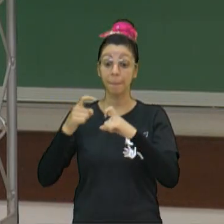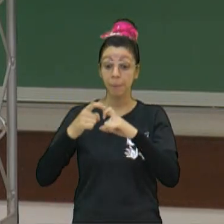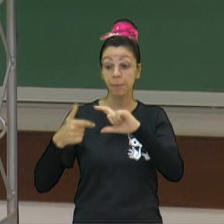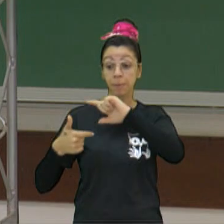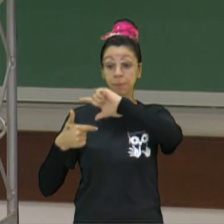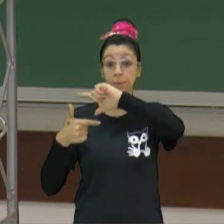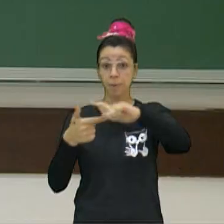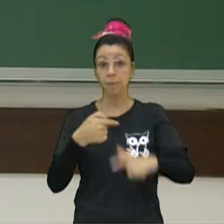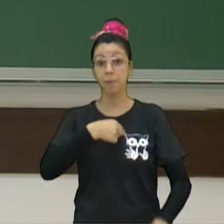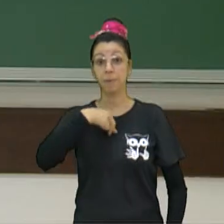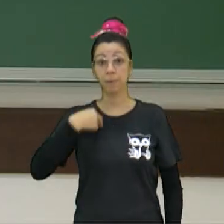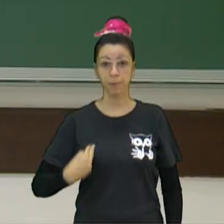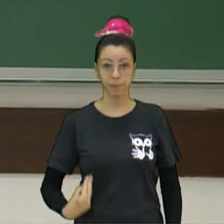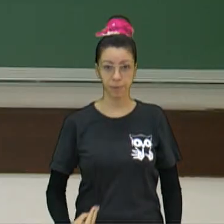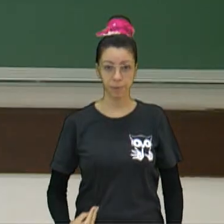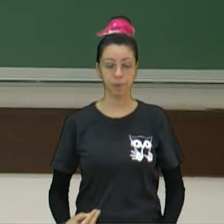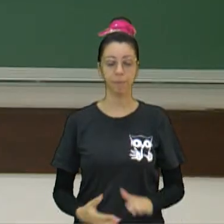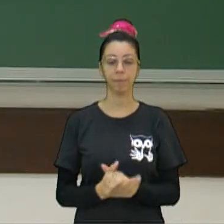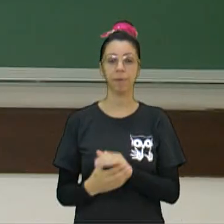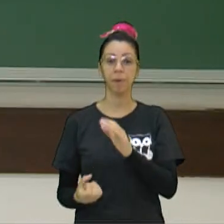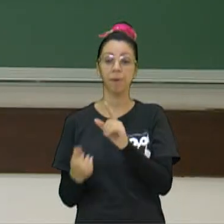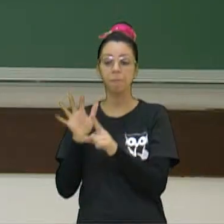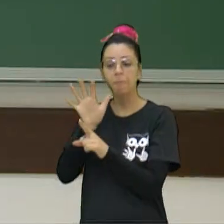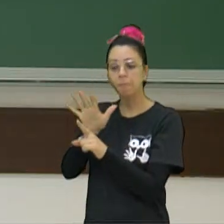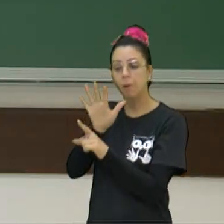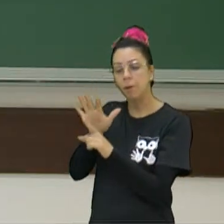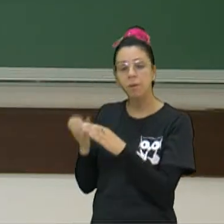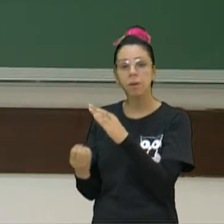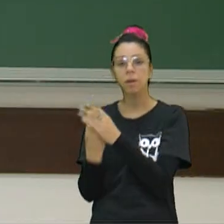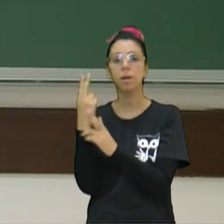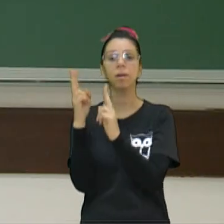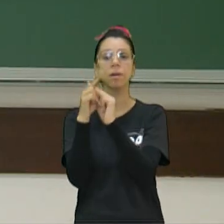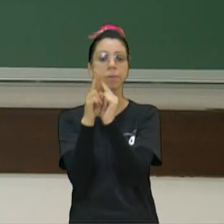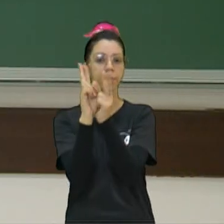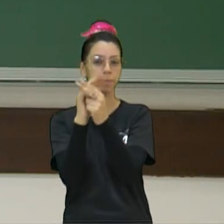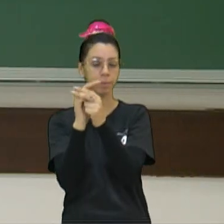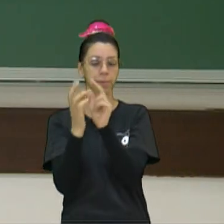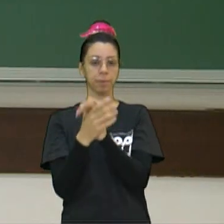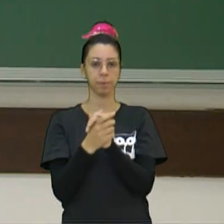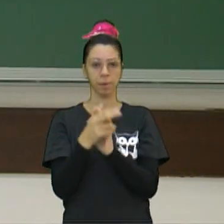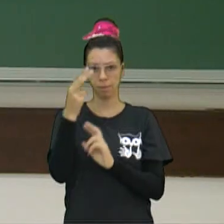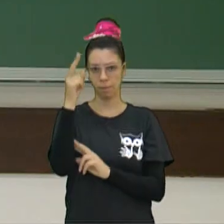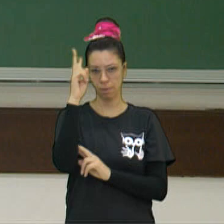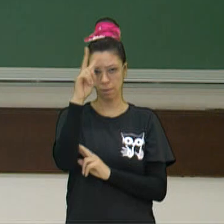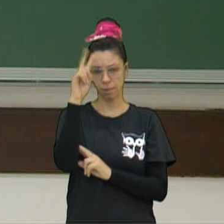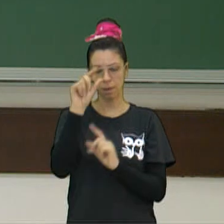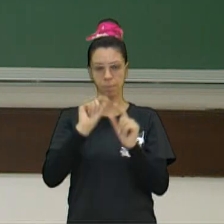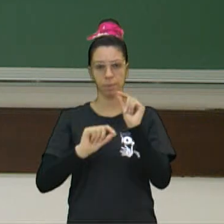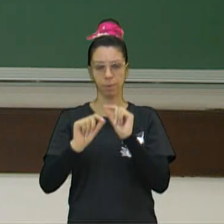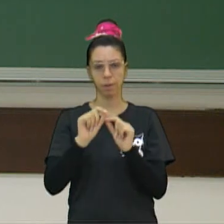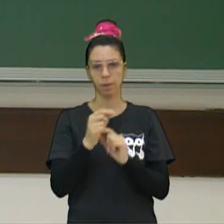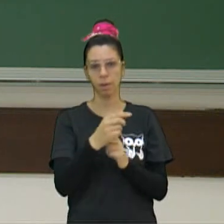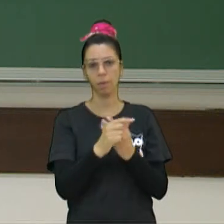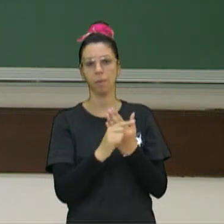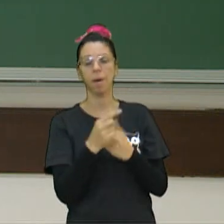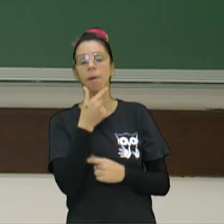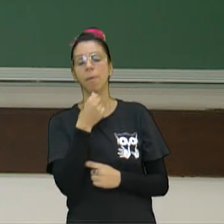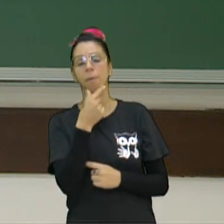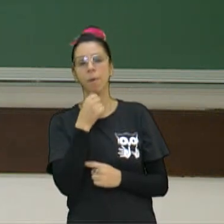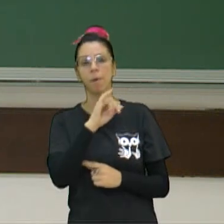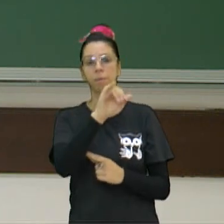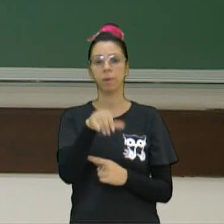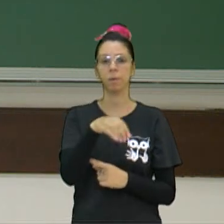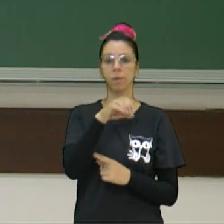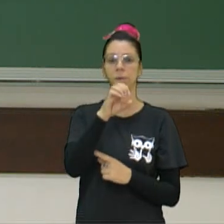fortemente influenciaram quando da criação do método Pilates. Lembra lá o criador, né? Joseph Pilates. Não vão